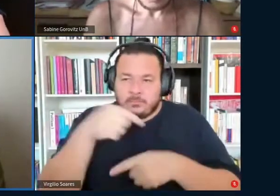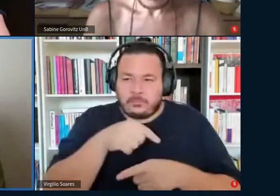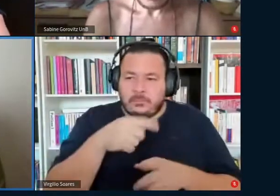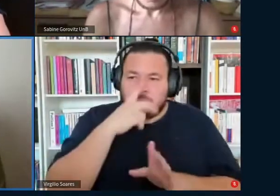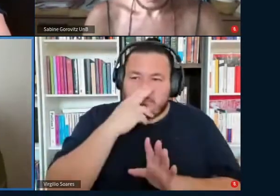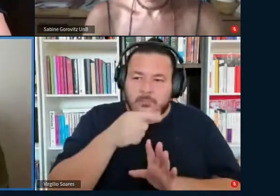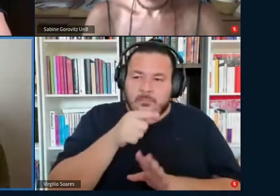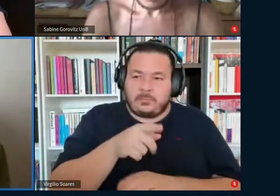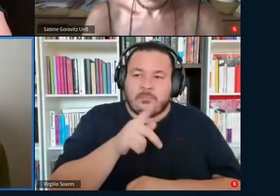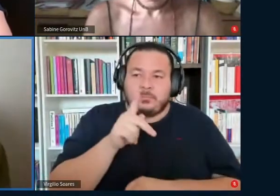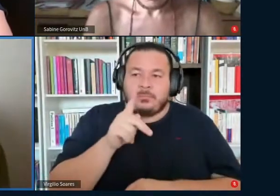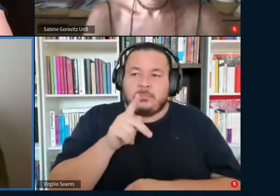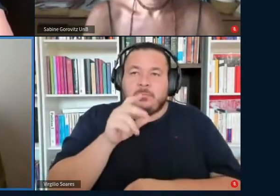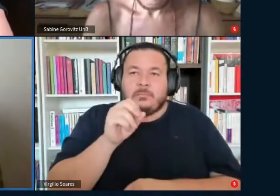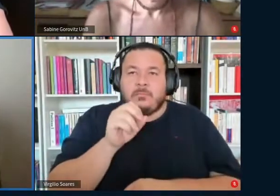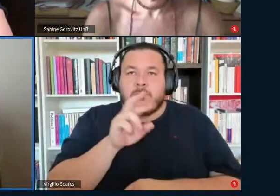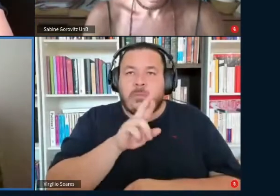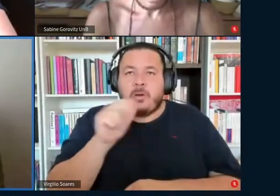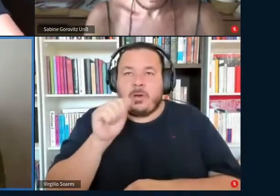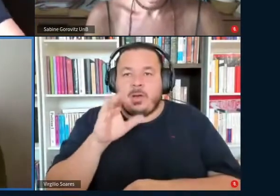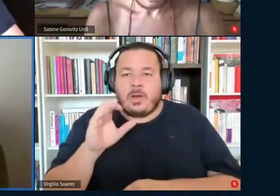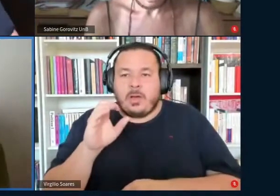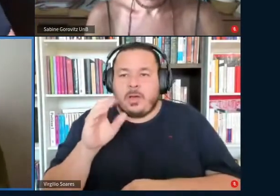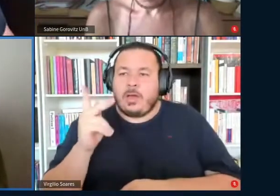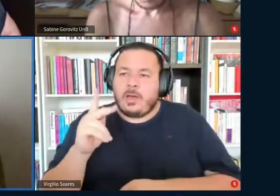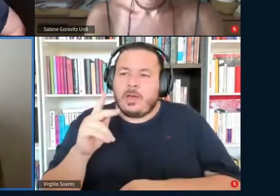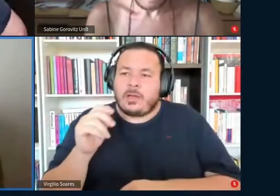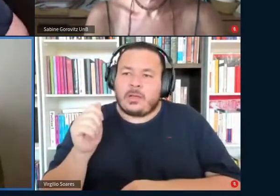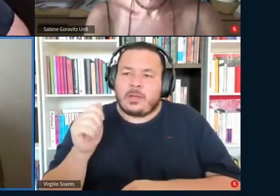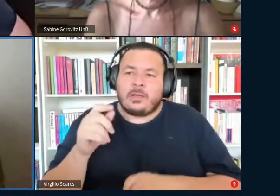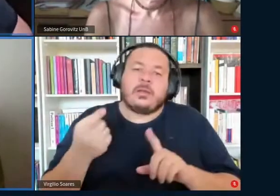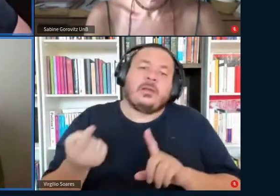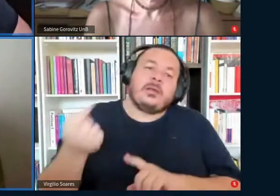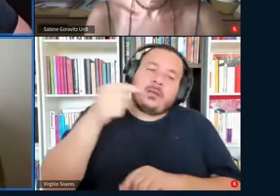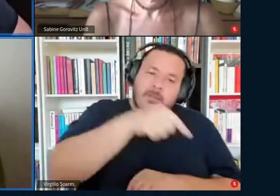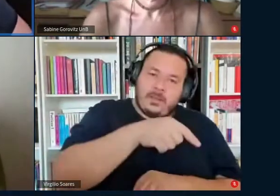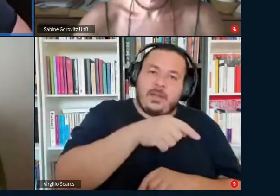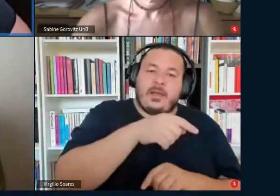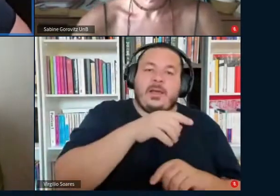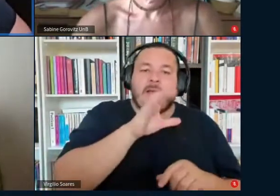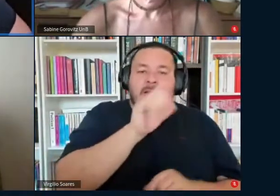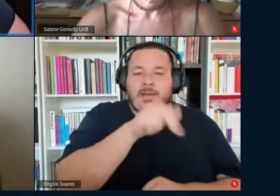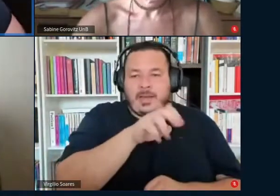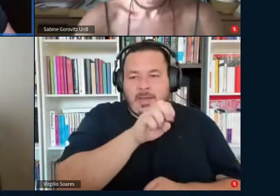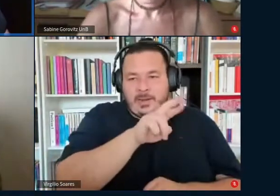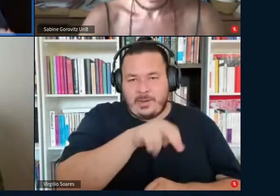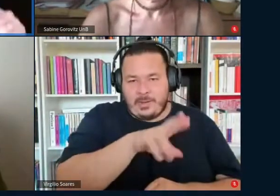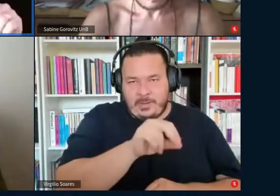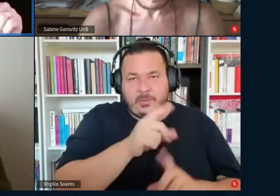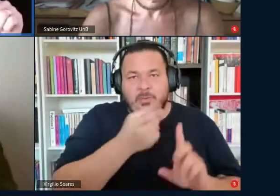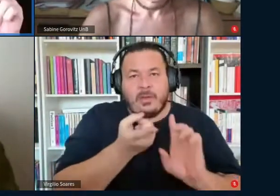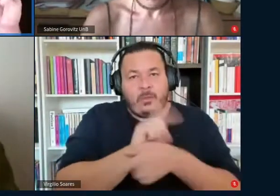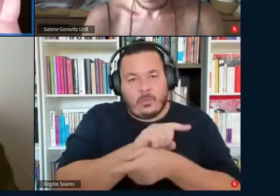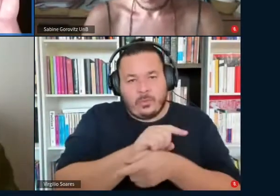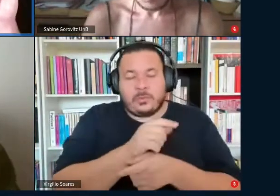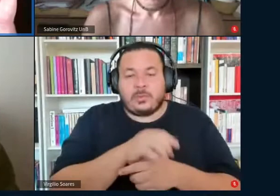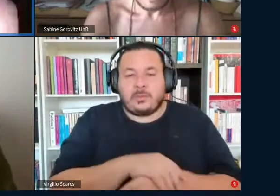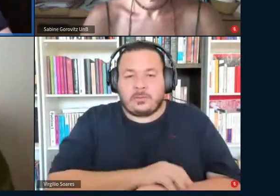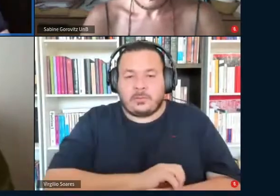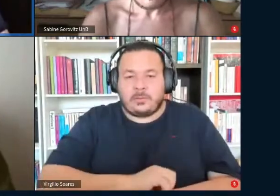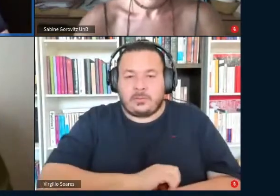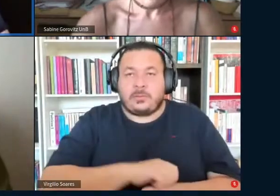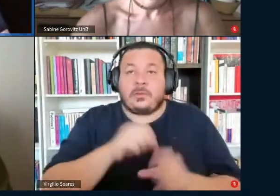o Porracker citou a Carneiro, e na verdade foi a Carneiro que citou o Porracker. O que aconteceu foi o seguinte,